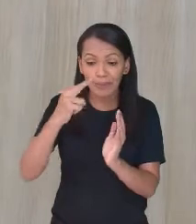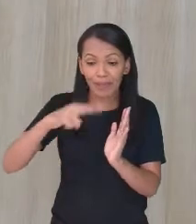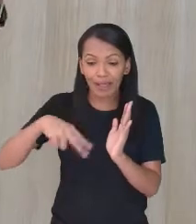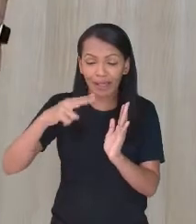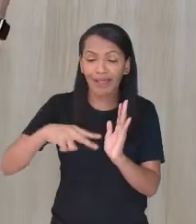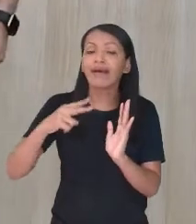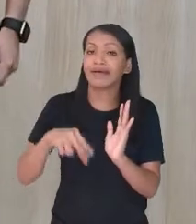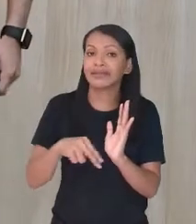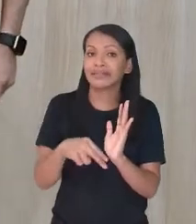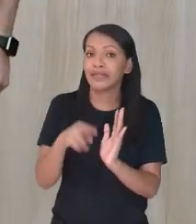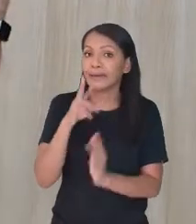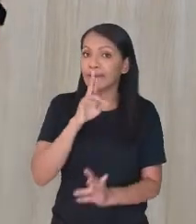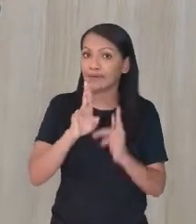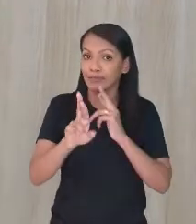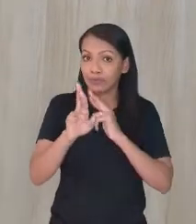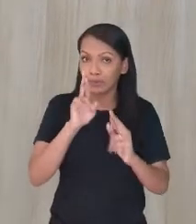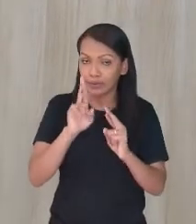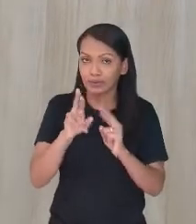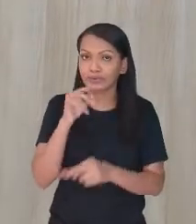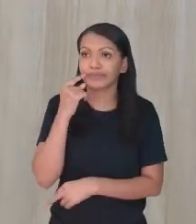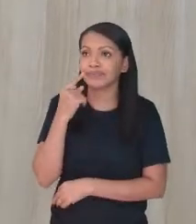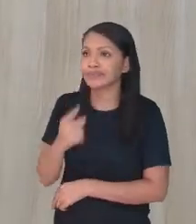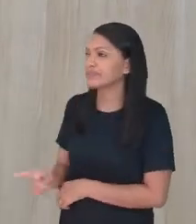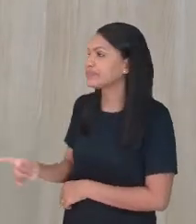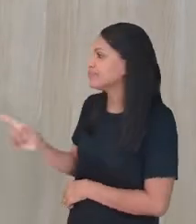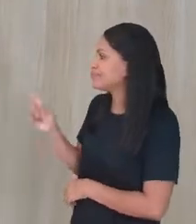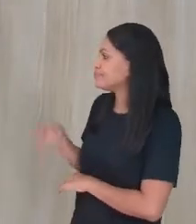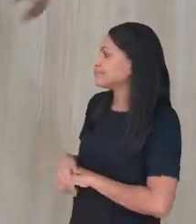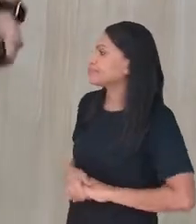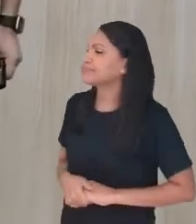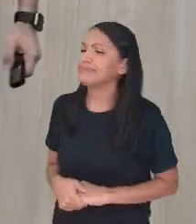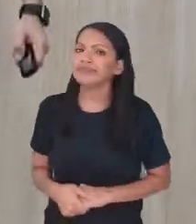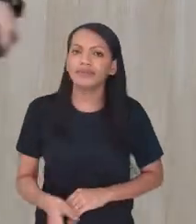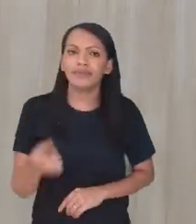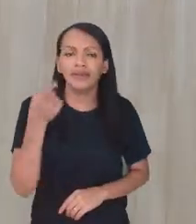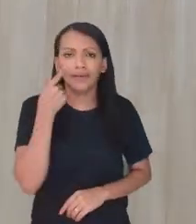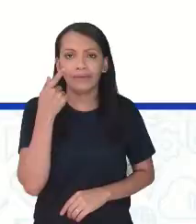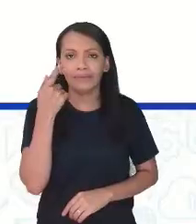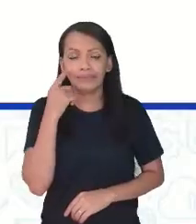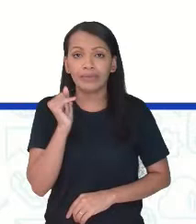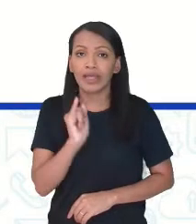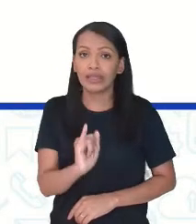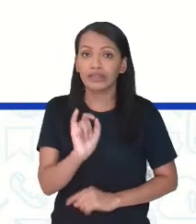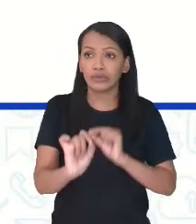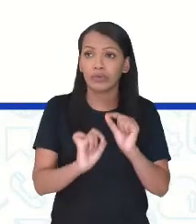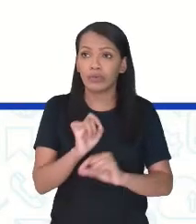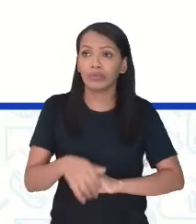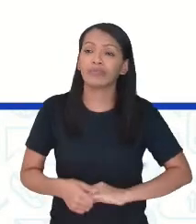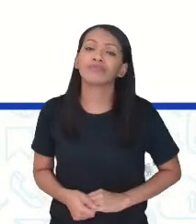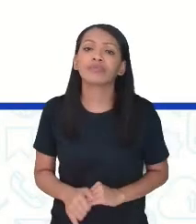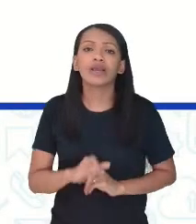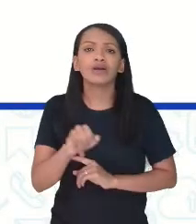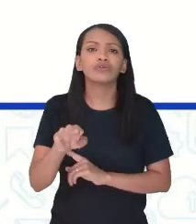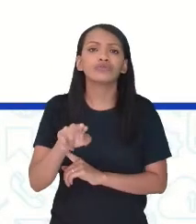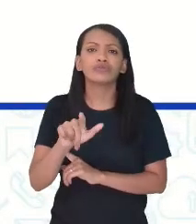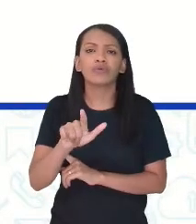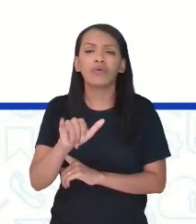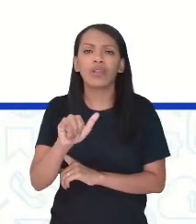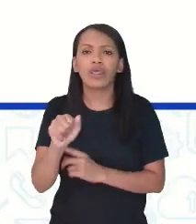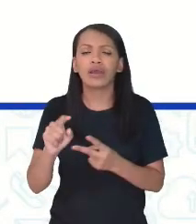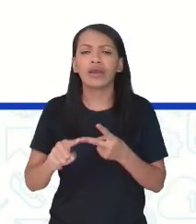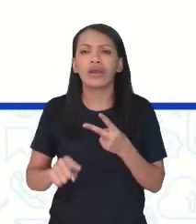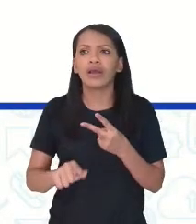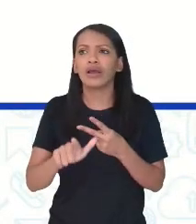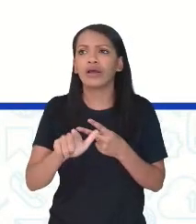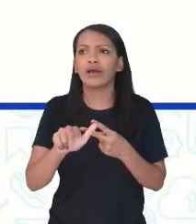resolver alguns problemas, tá bom? O primeiro probleminha, vou pedir para deixar a tela bem grandona aí, diz o seguinte, ó. Júlia e